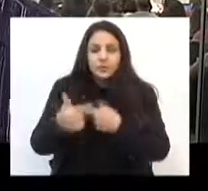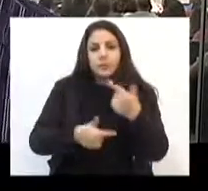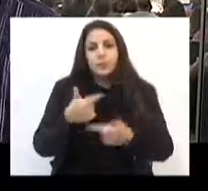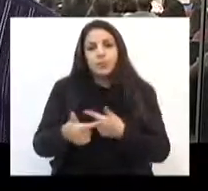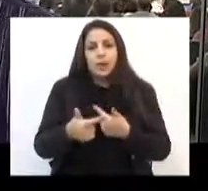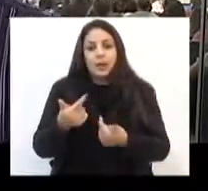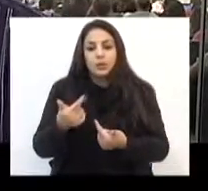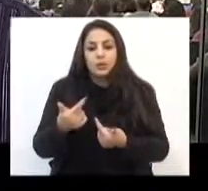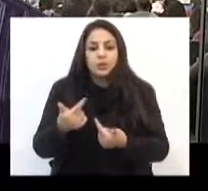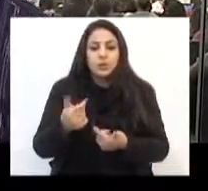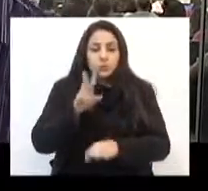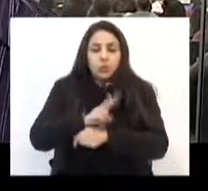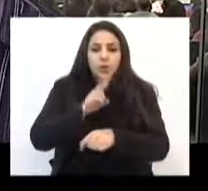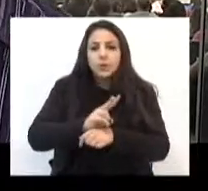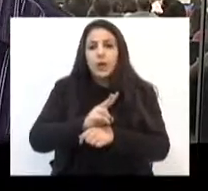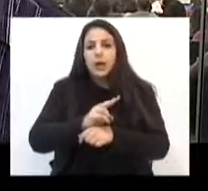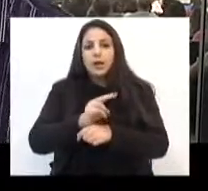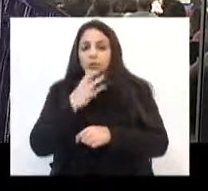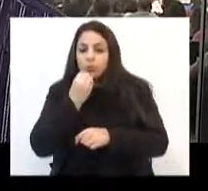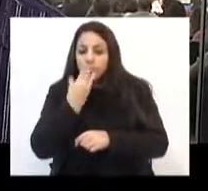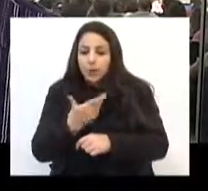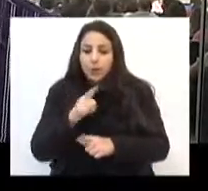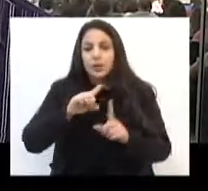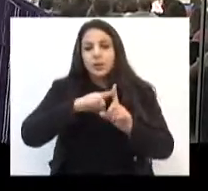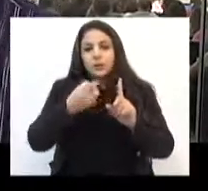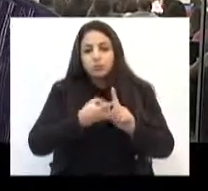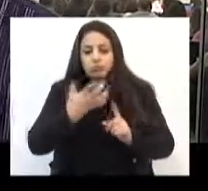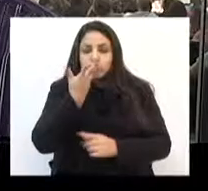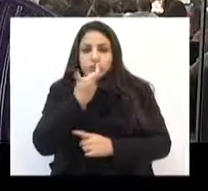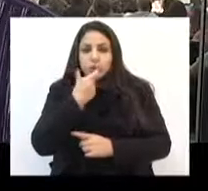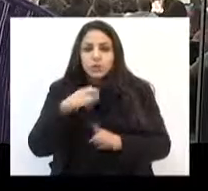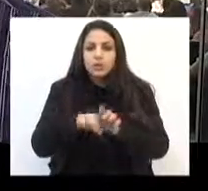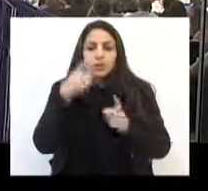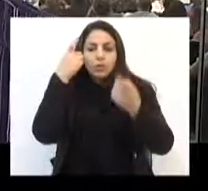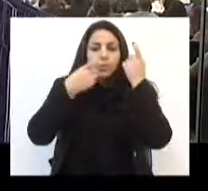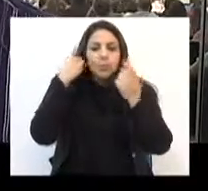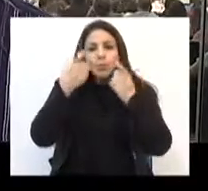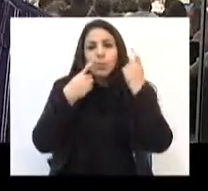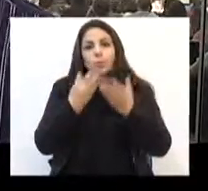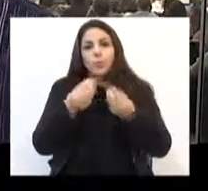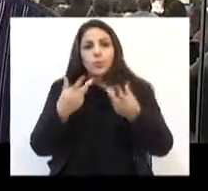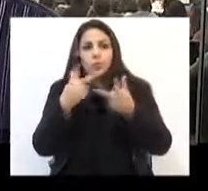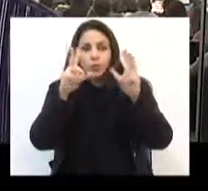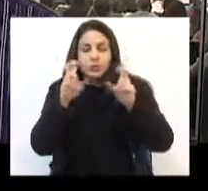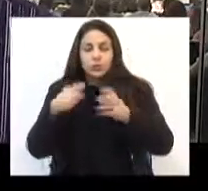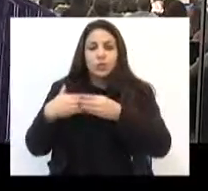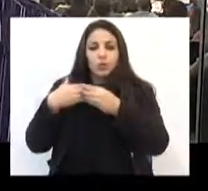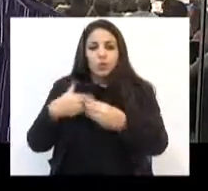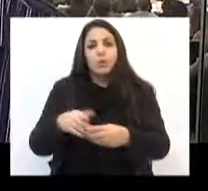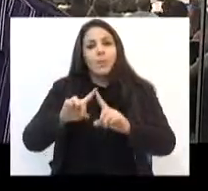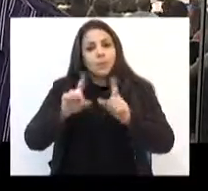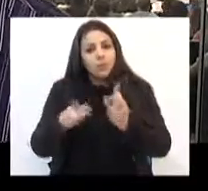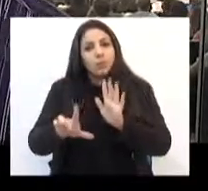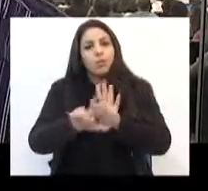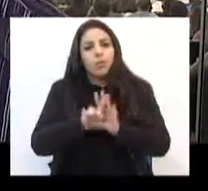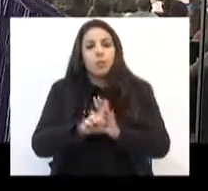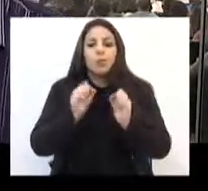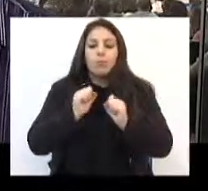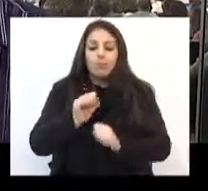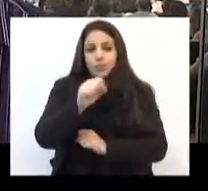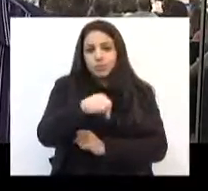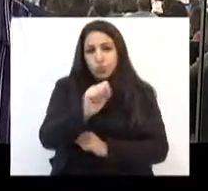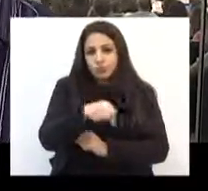previsto em lei. E muitas pessoas a gente sabe que naquela correria, principalmente um senhor, uma senhora de idade, quando tem que ir no